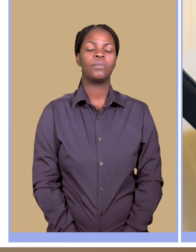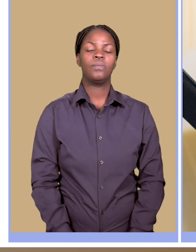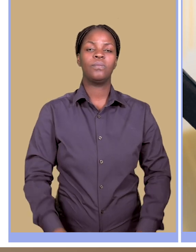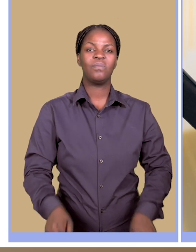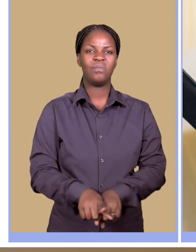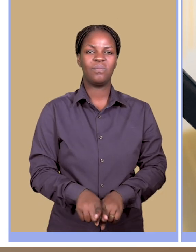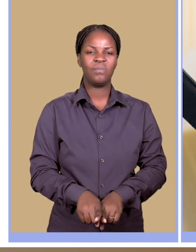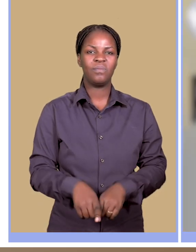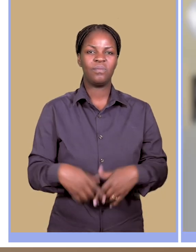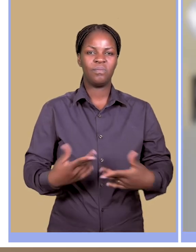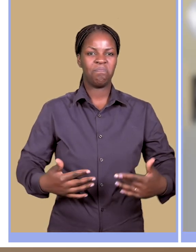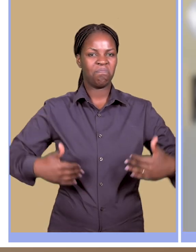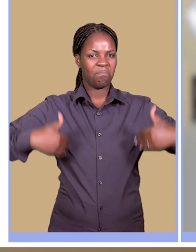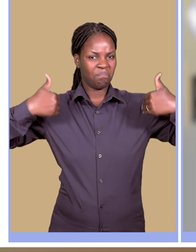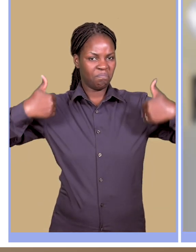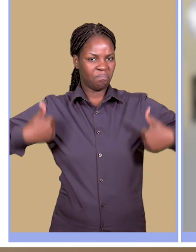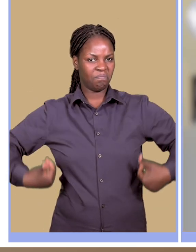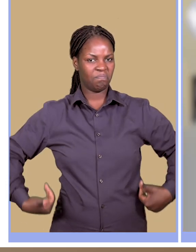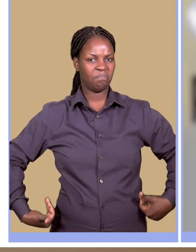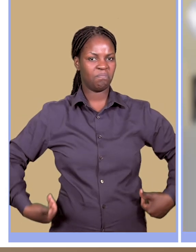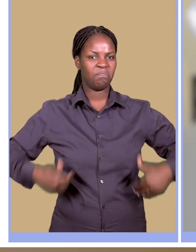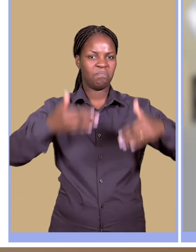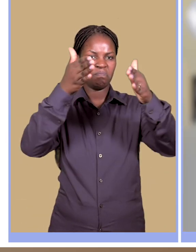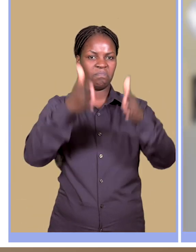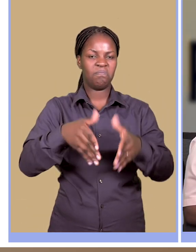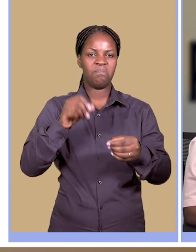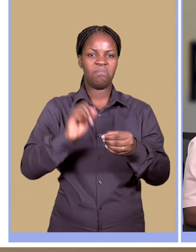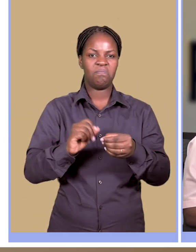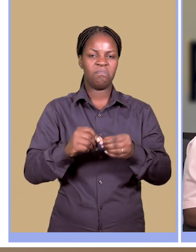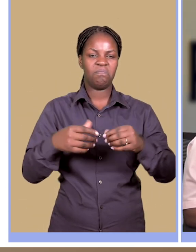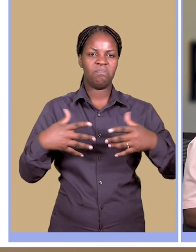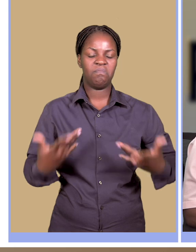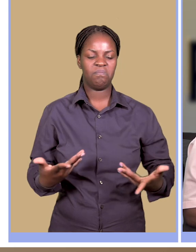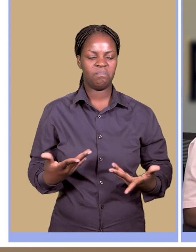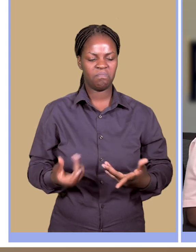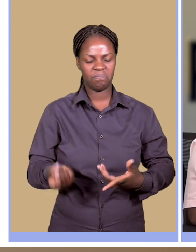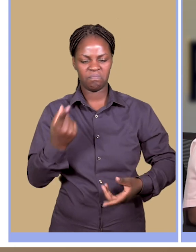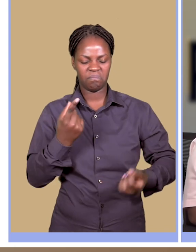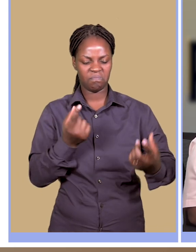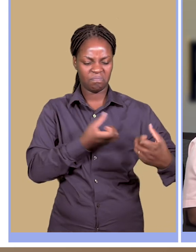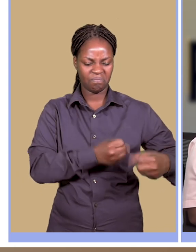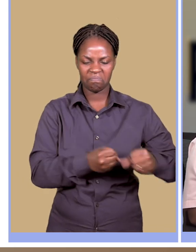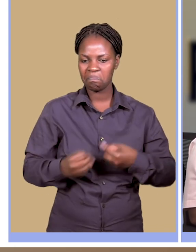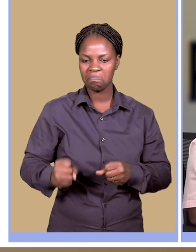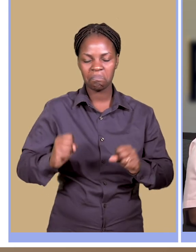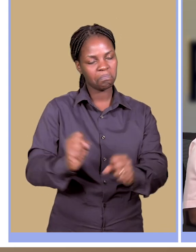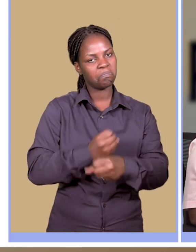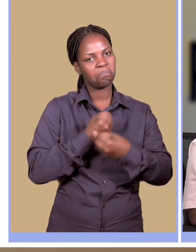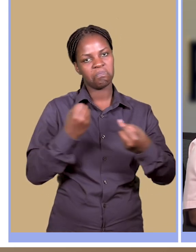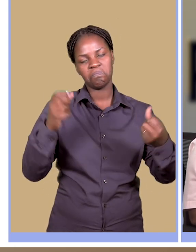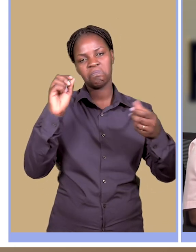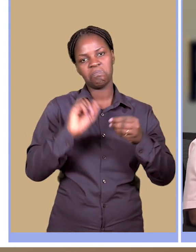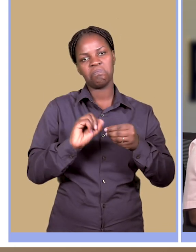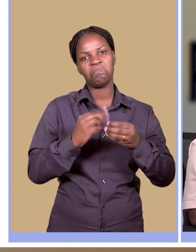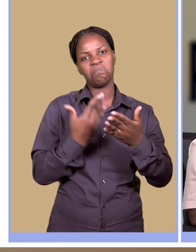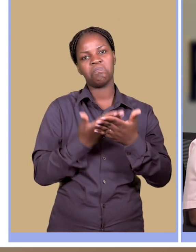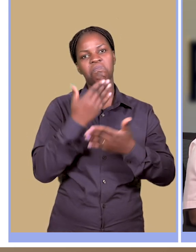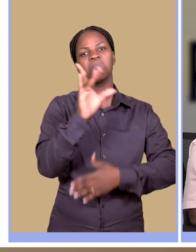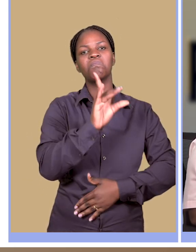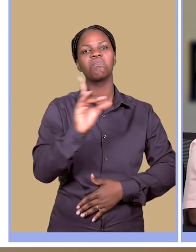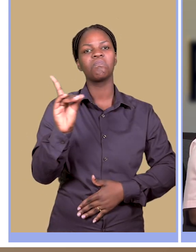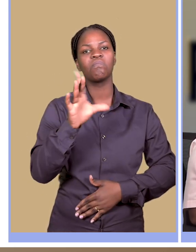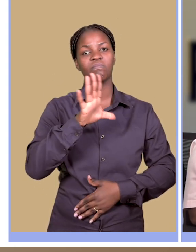aquele elemento que tem a ver com o corpo da pessoa que faz com que certas tarefas lhes sejam limitadas em termos de capacidade de